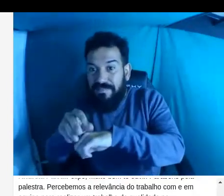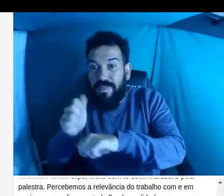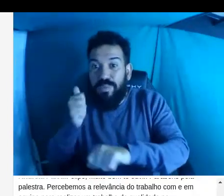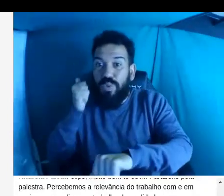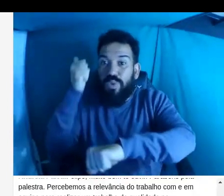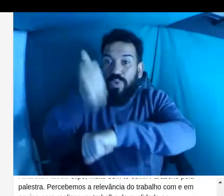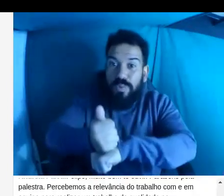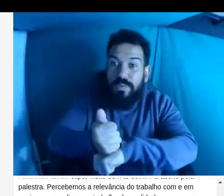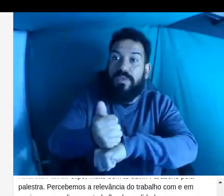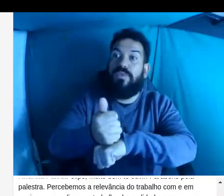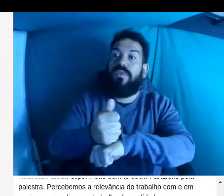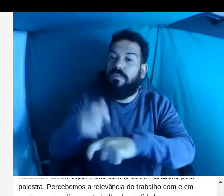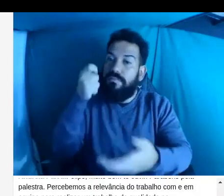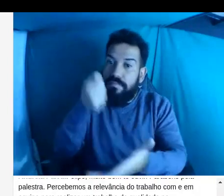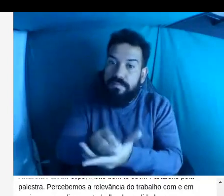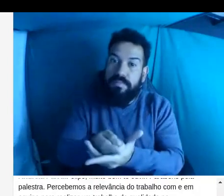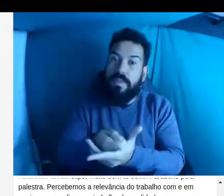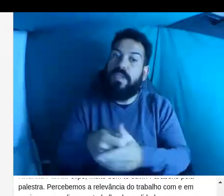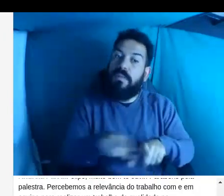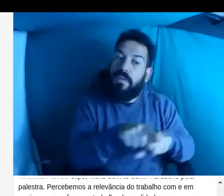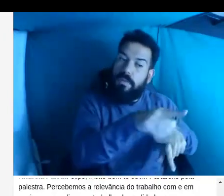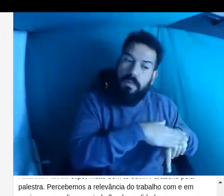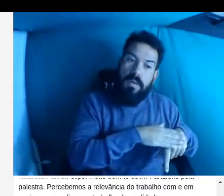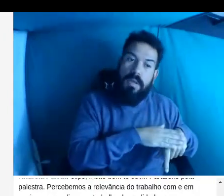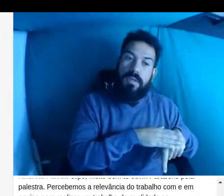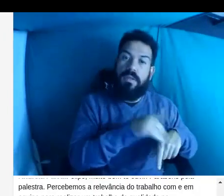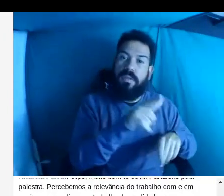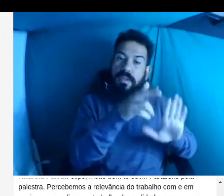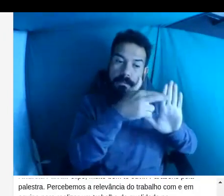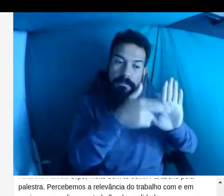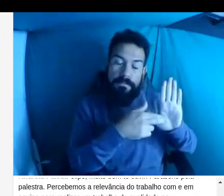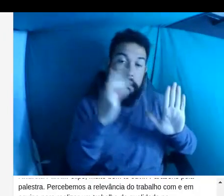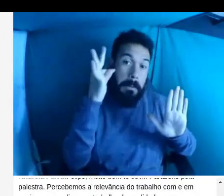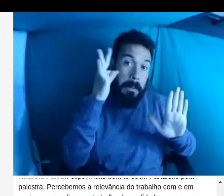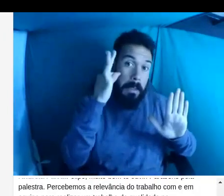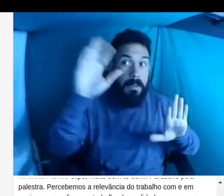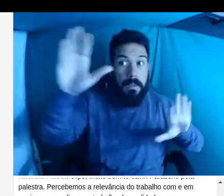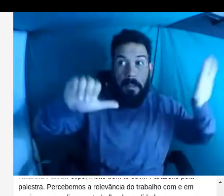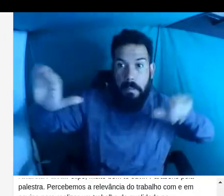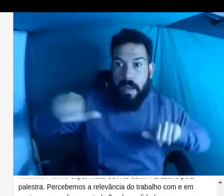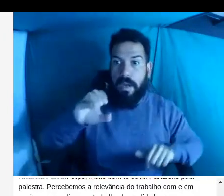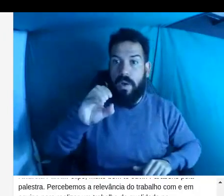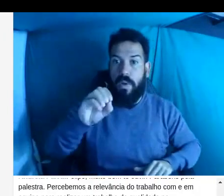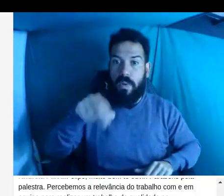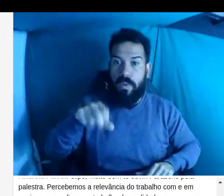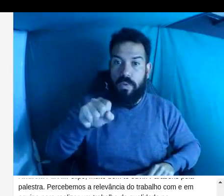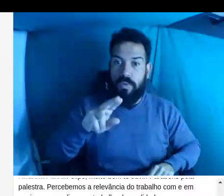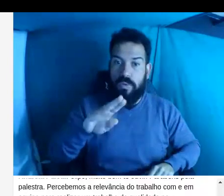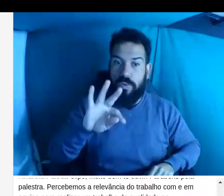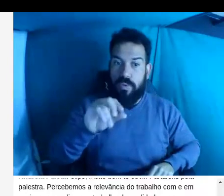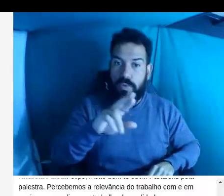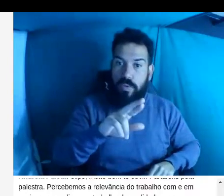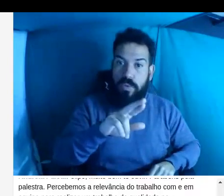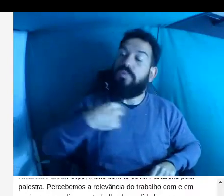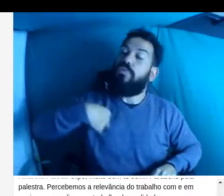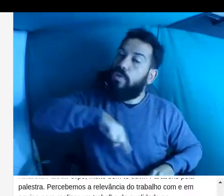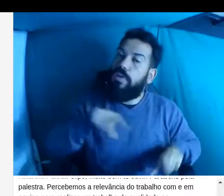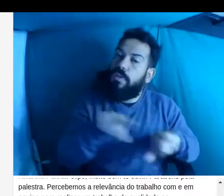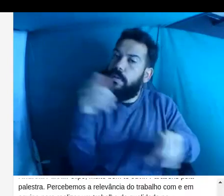os consultores e aí, de alguma maneira, encontrar uma representação para que nós estejamos lá